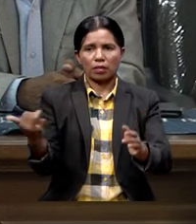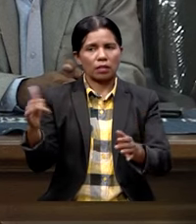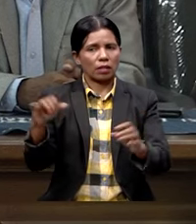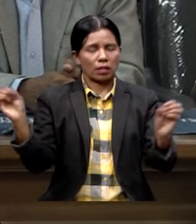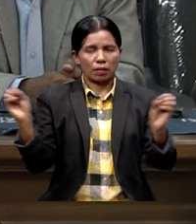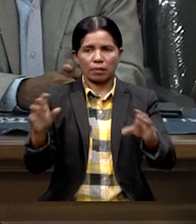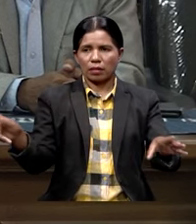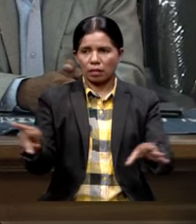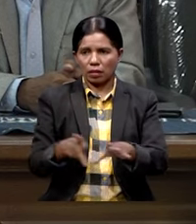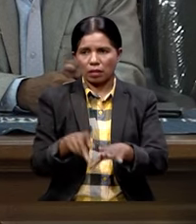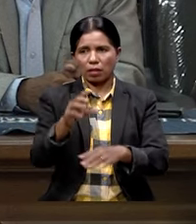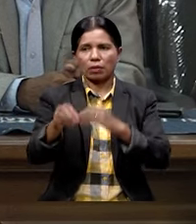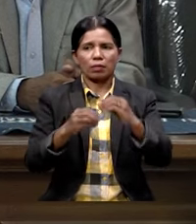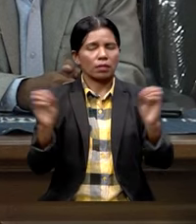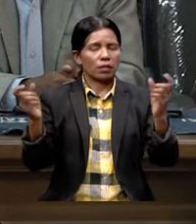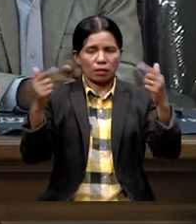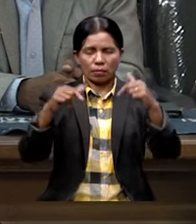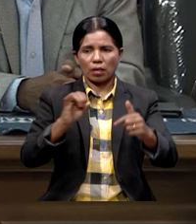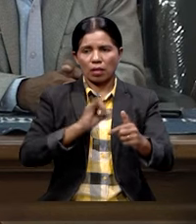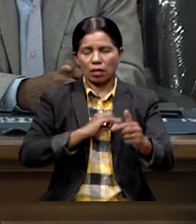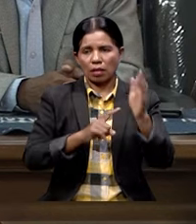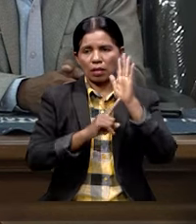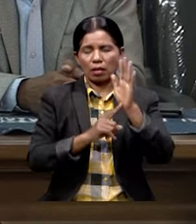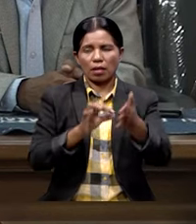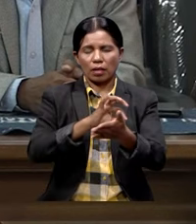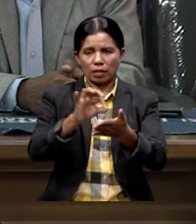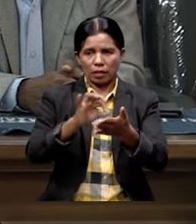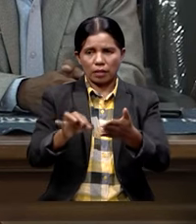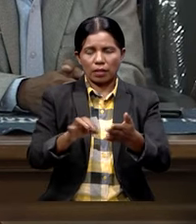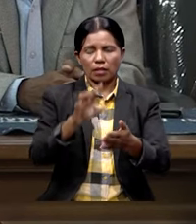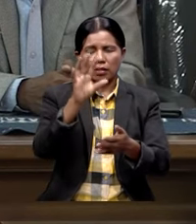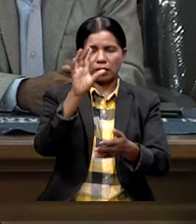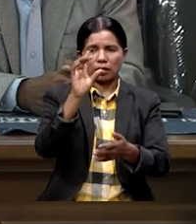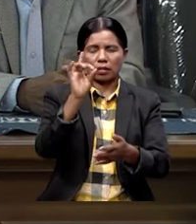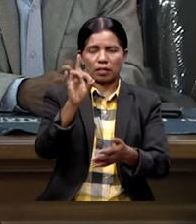né? Lá ativo significa lá mais inscrições, né? Hamuto